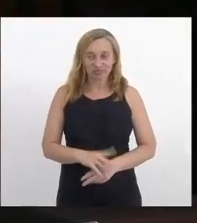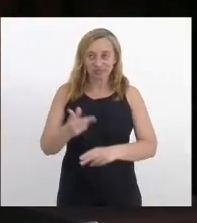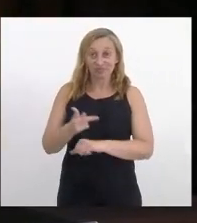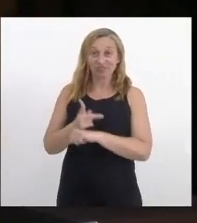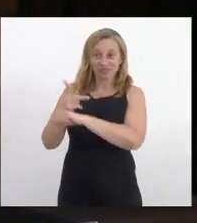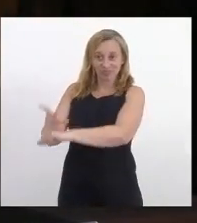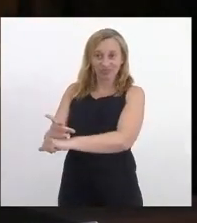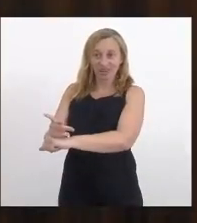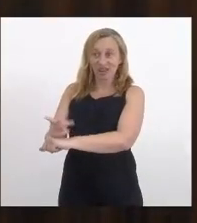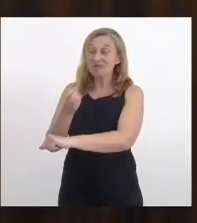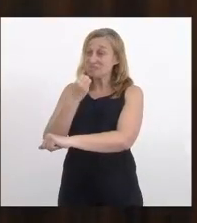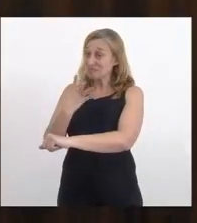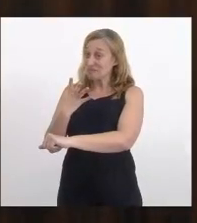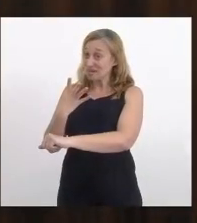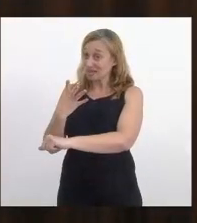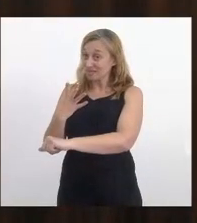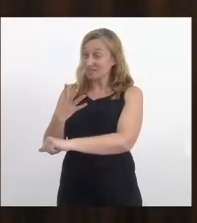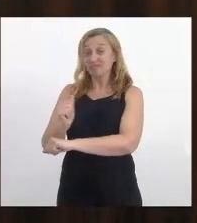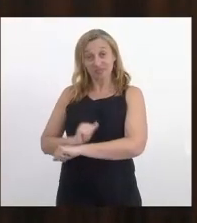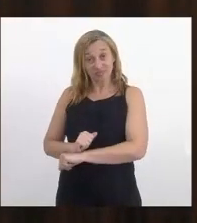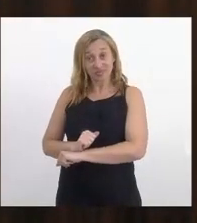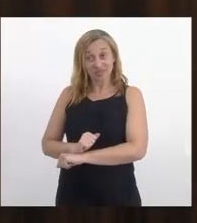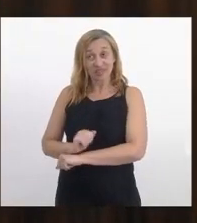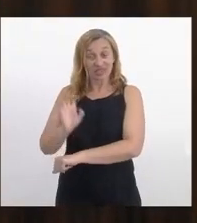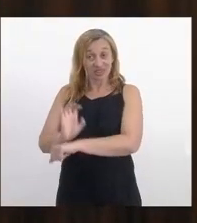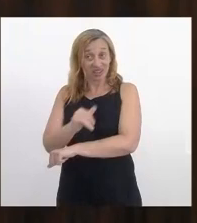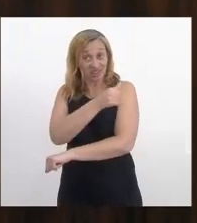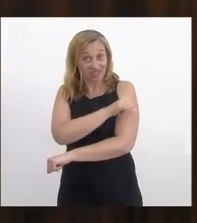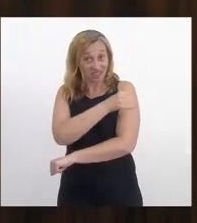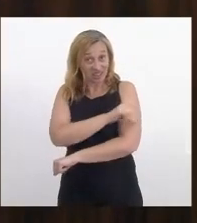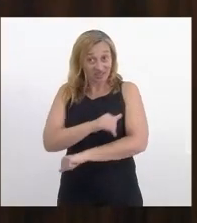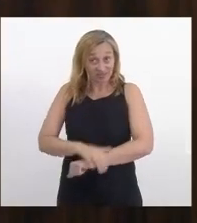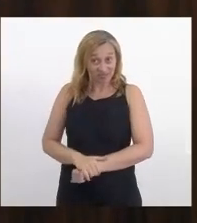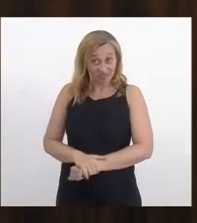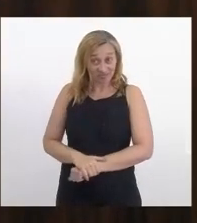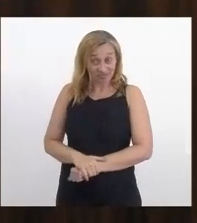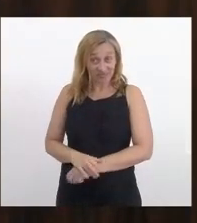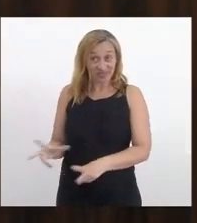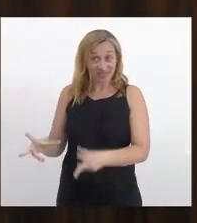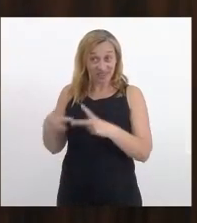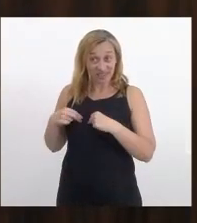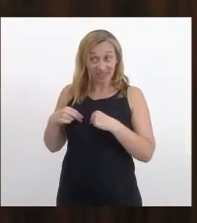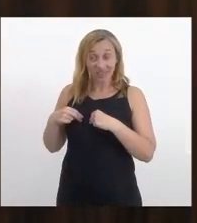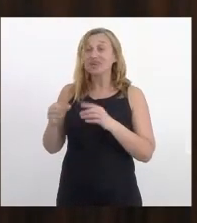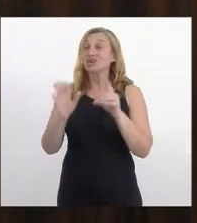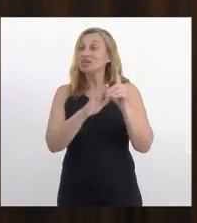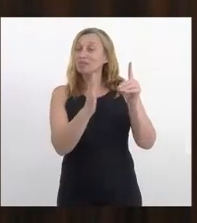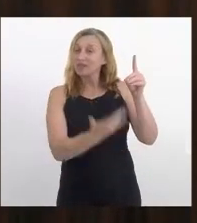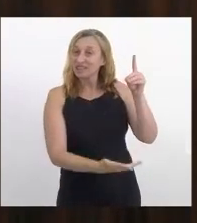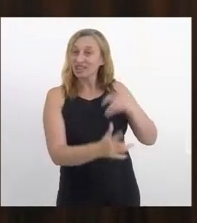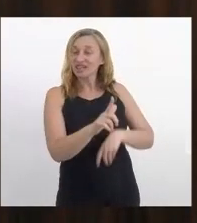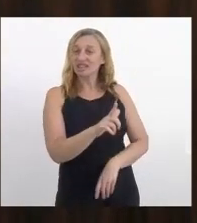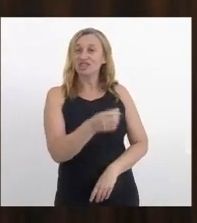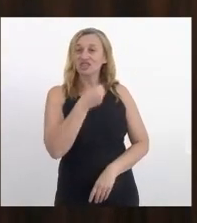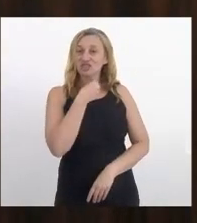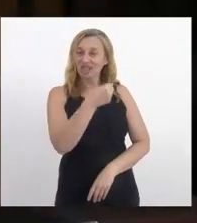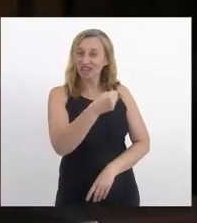bem, de Benemérito do Estado do Rio de Janeiro. E homenageando a